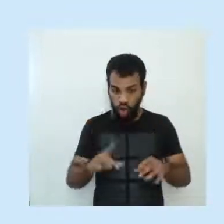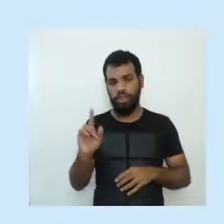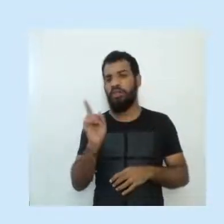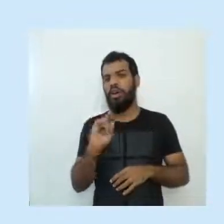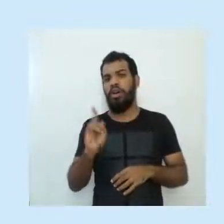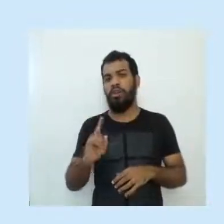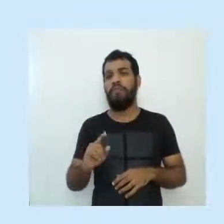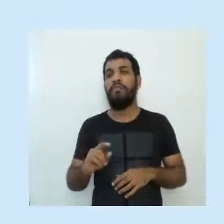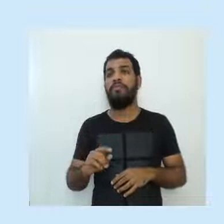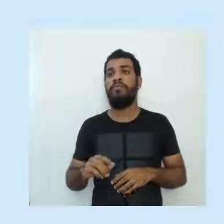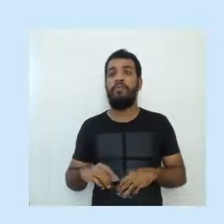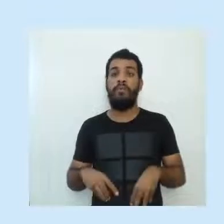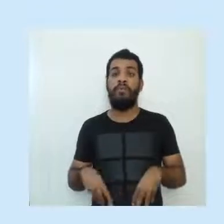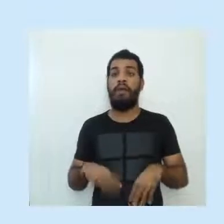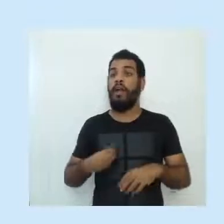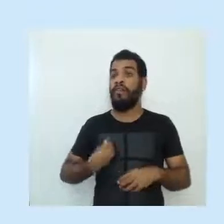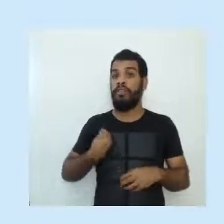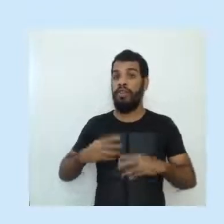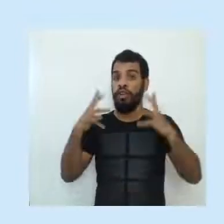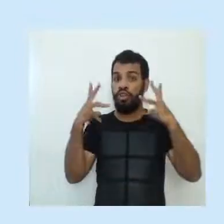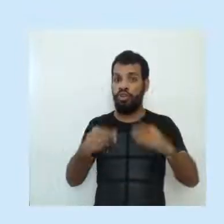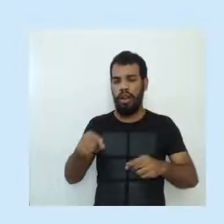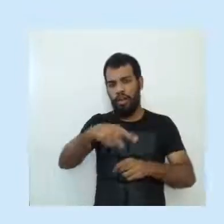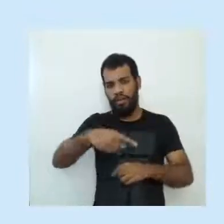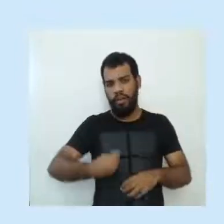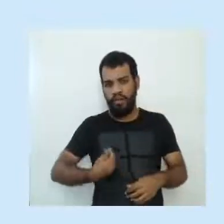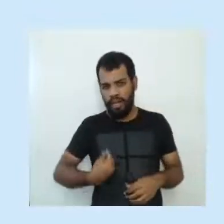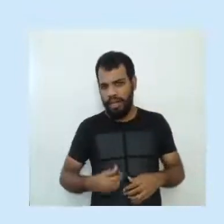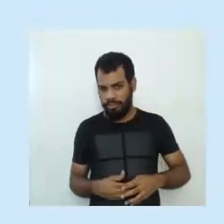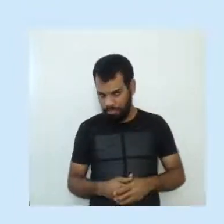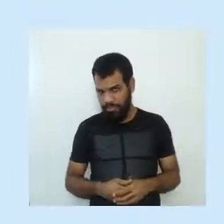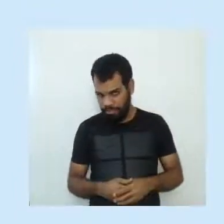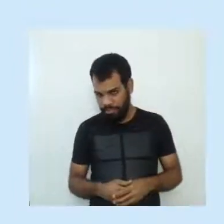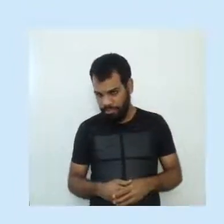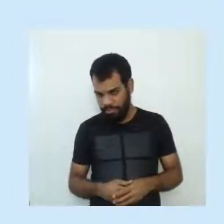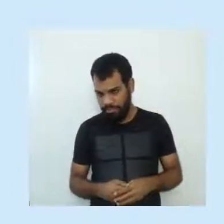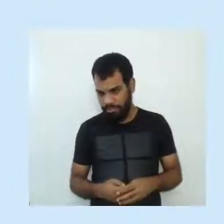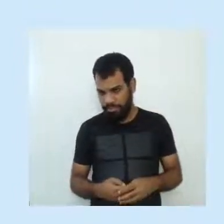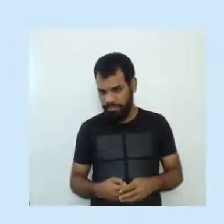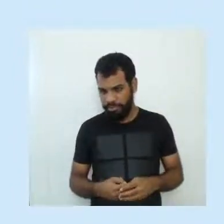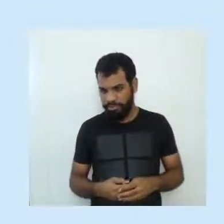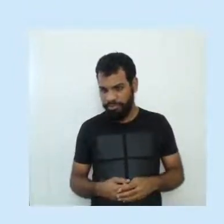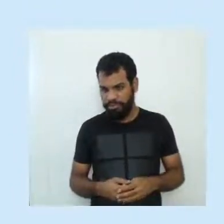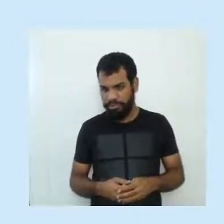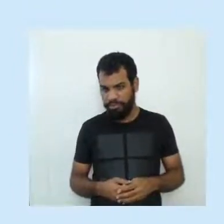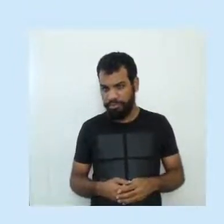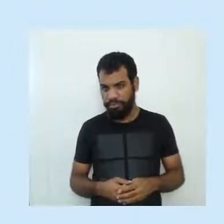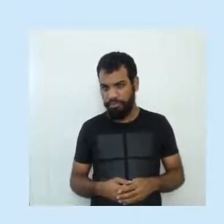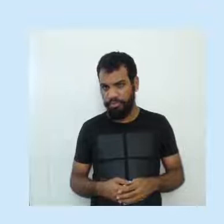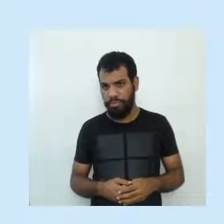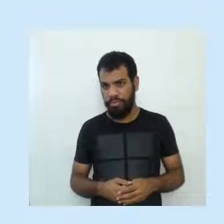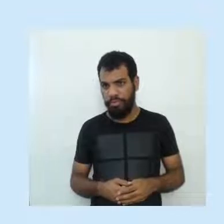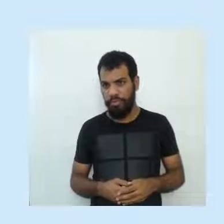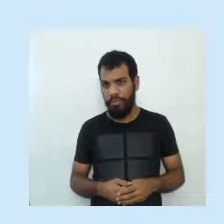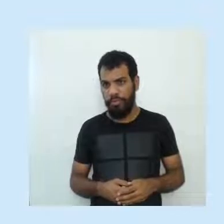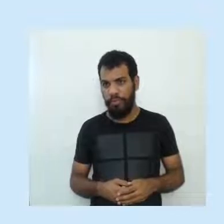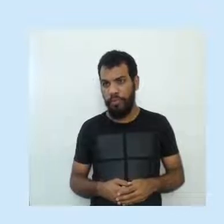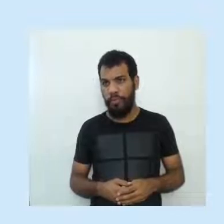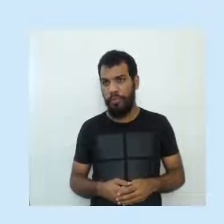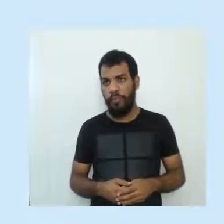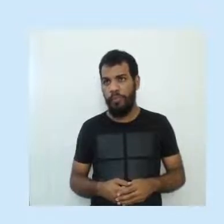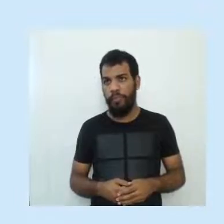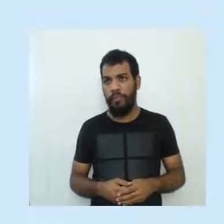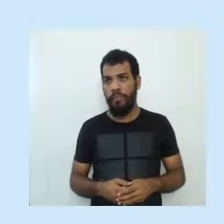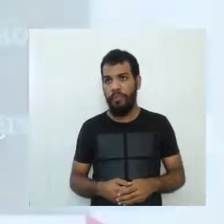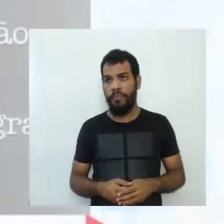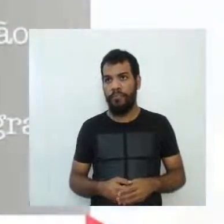acadêmico, mas para a vida inteira de vocês. Bem, falando nisso, vamos relembrar o que é ortografia? Olha o slide que eu